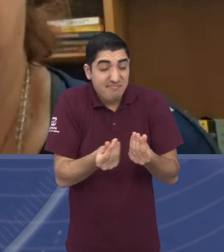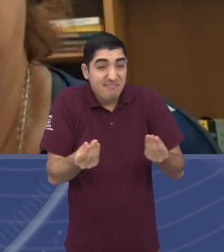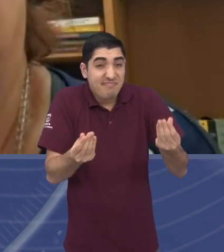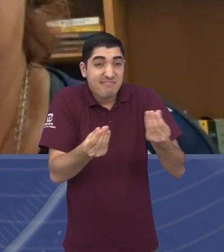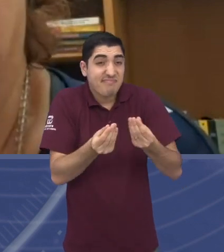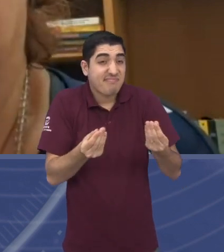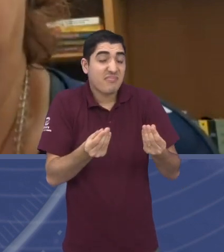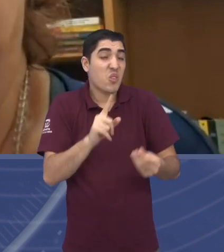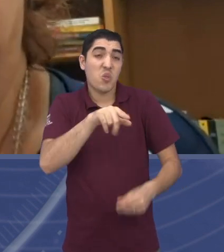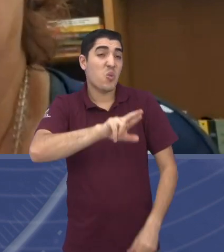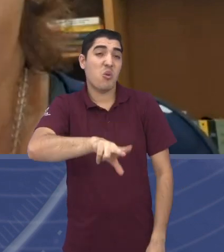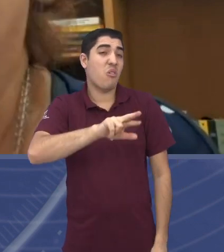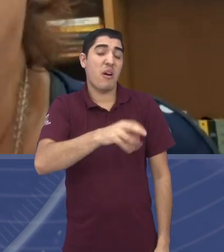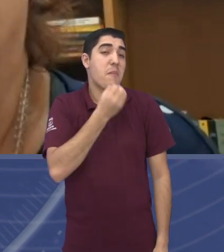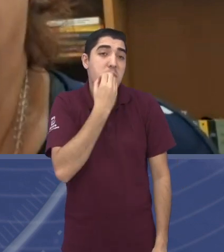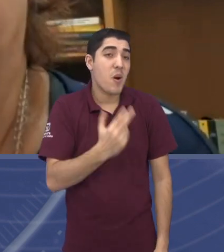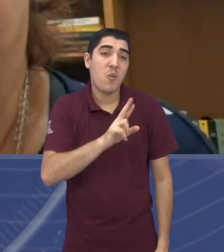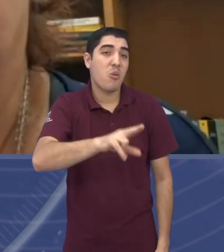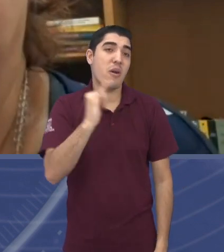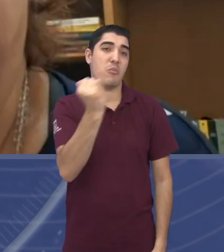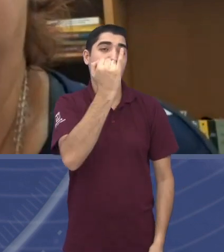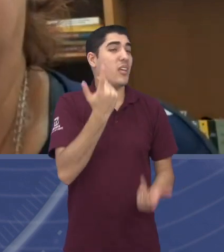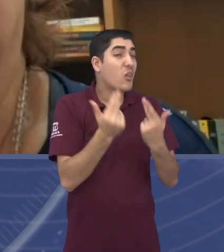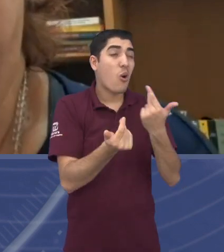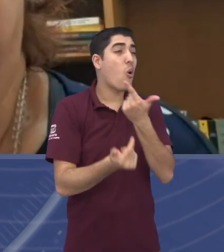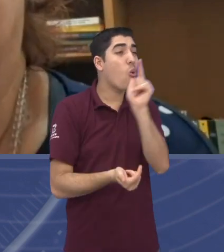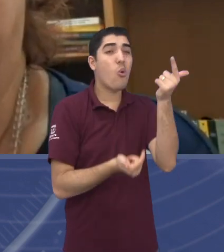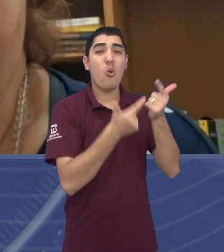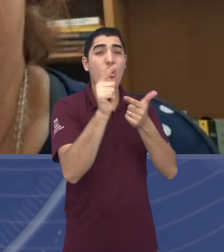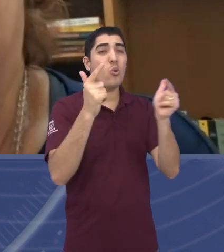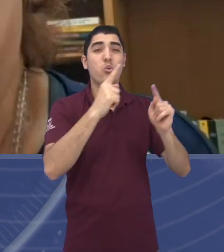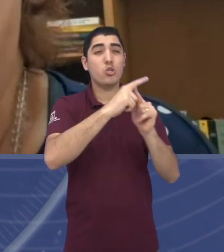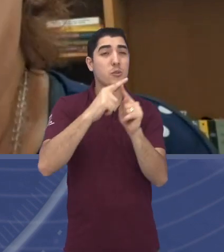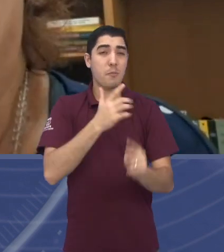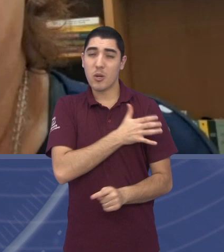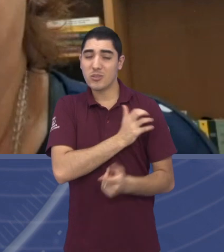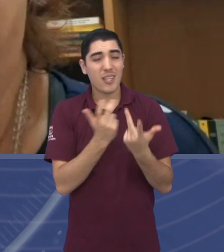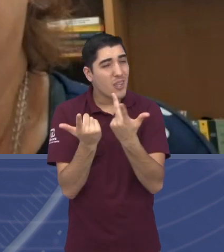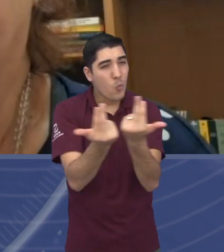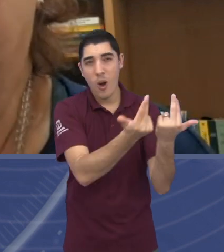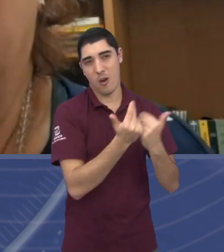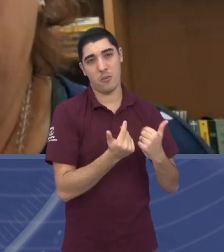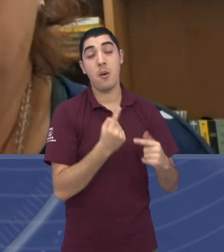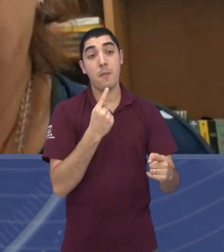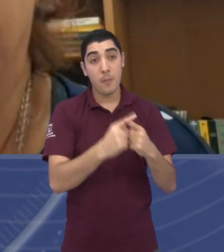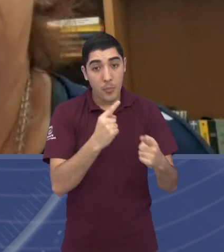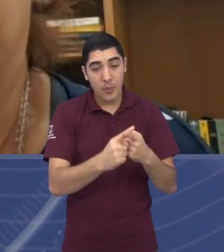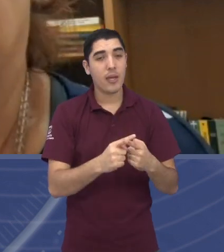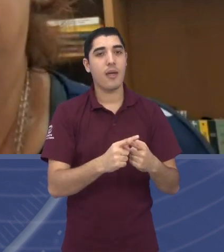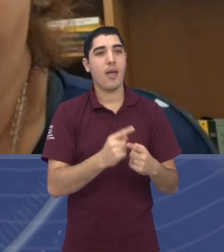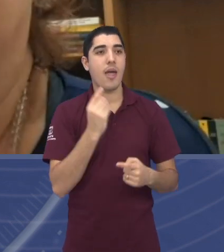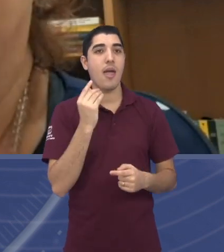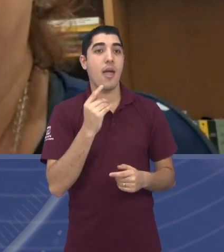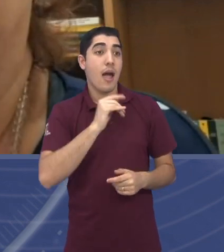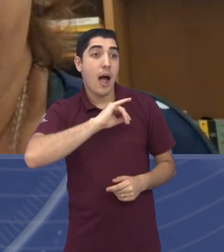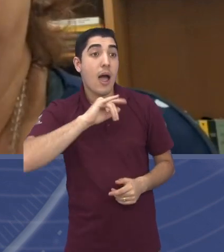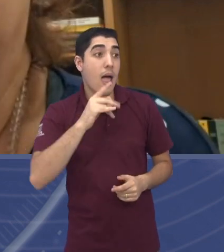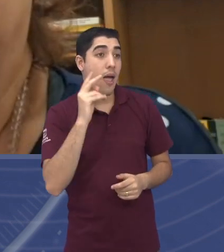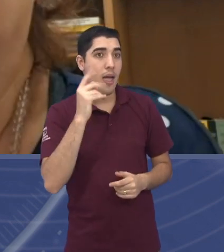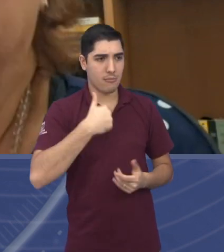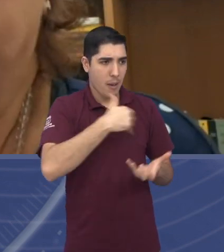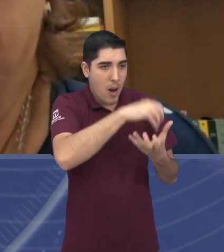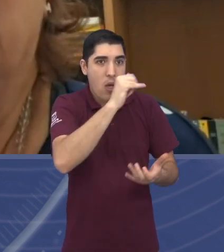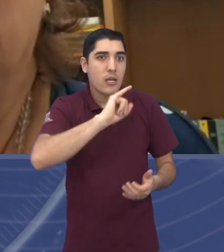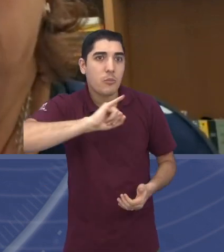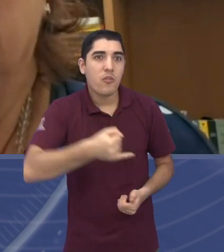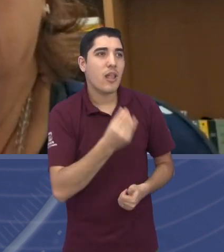absolutamente desnecessária, como todo tipo de preconceito. Porque, afinal, aproveitar a experiência, ouvir histórias, saber